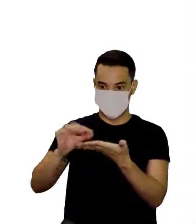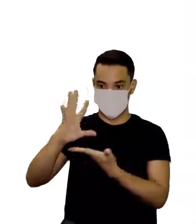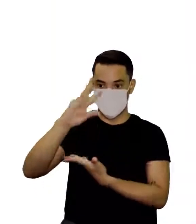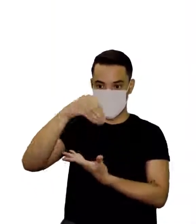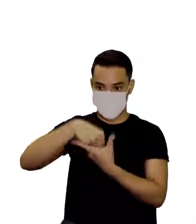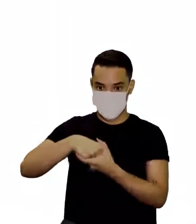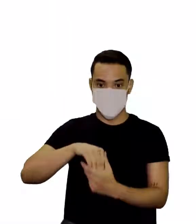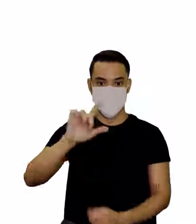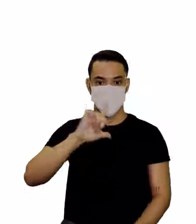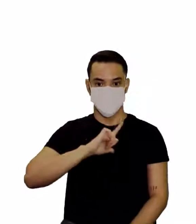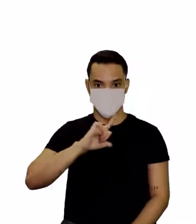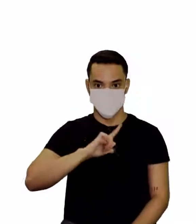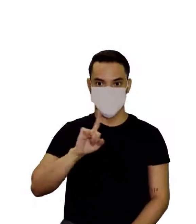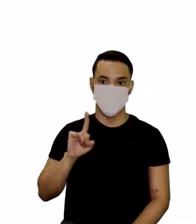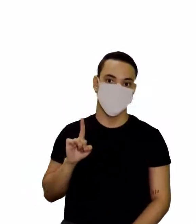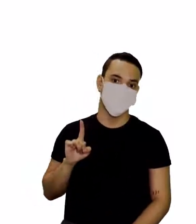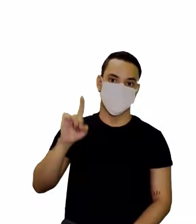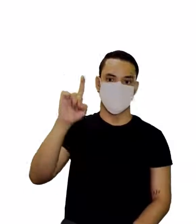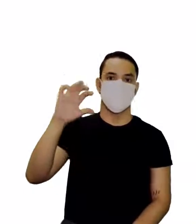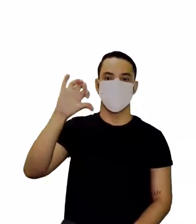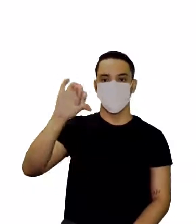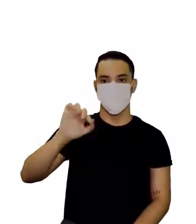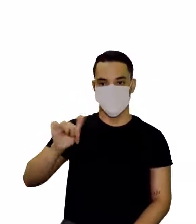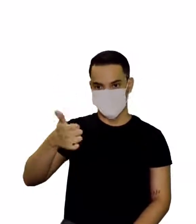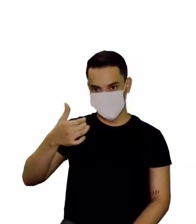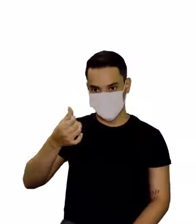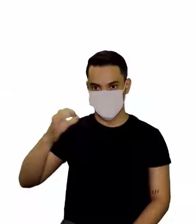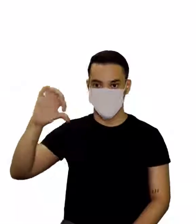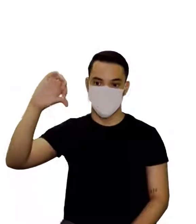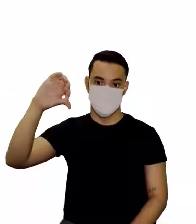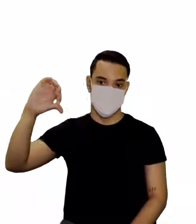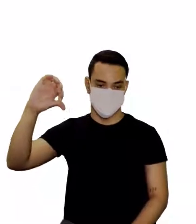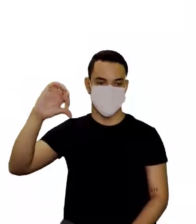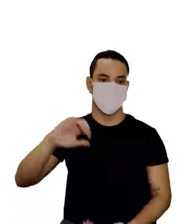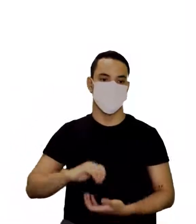é exatamente 9 vezes 10 a nona.